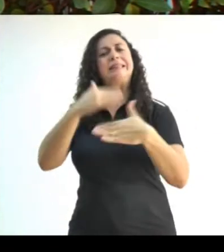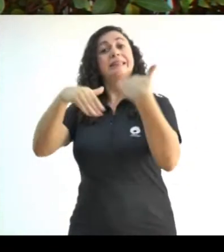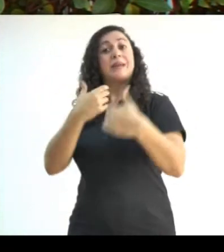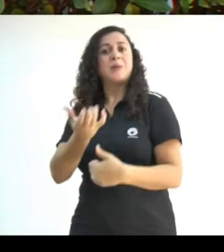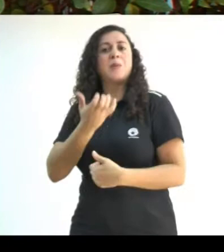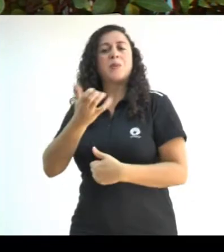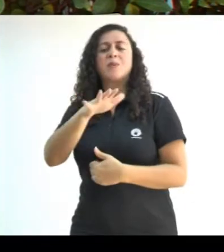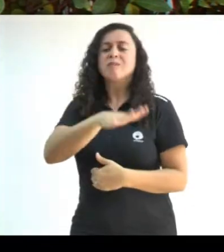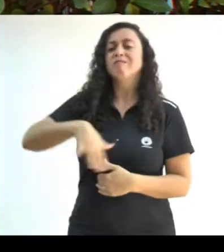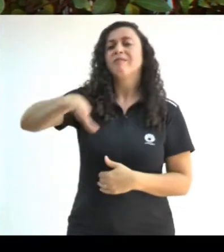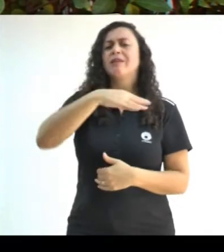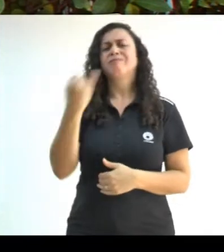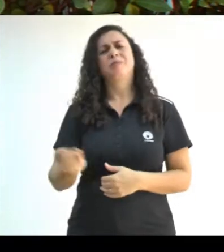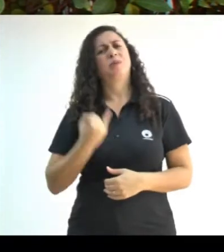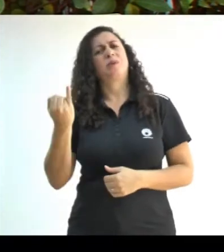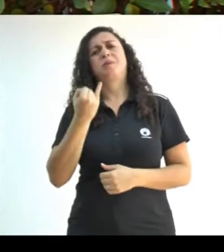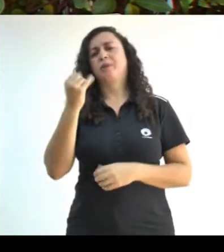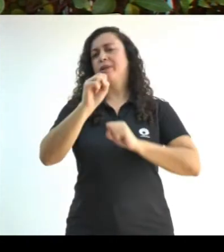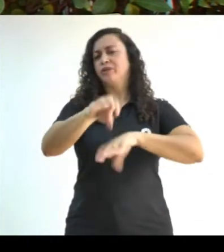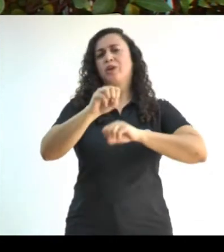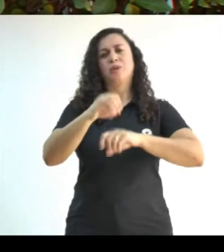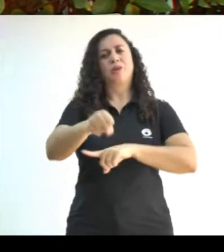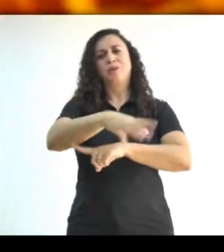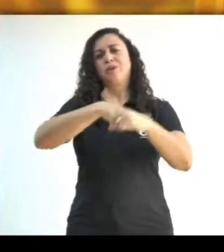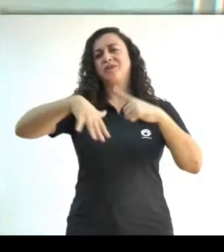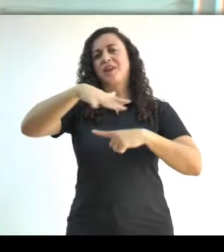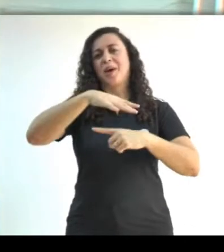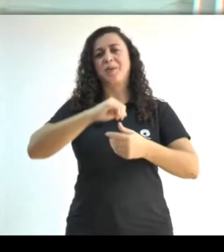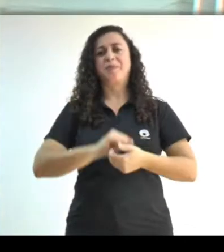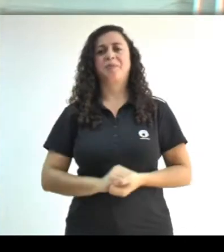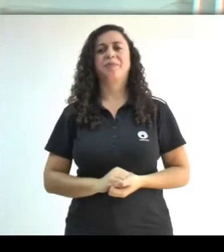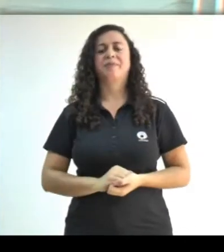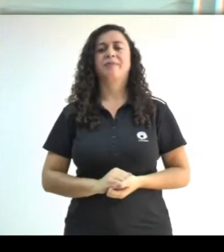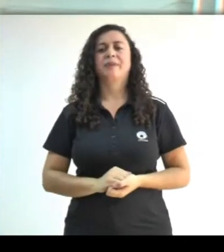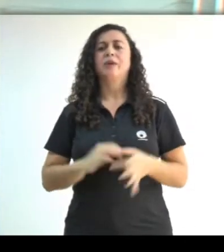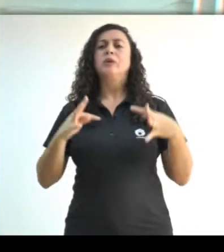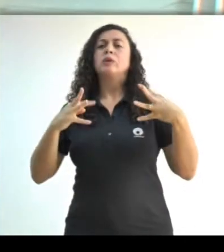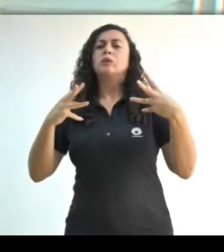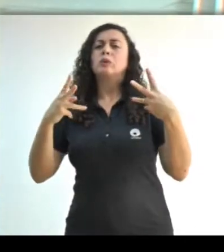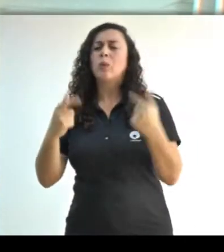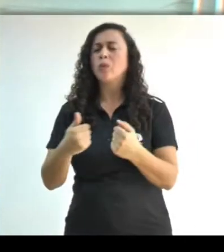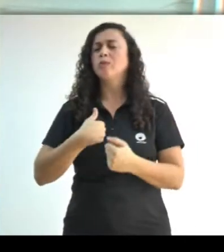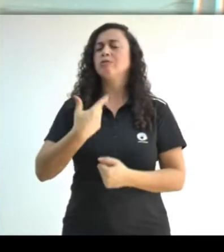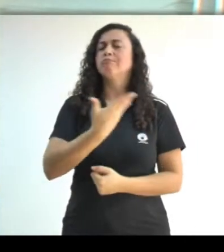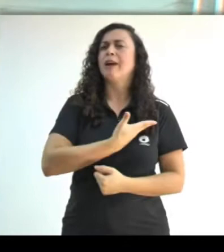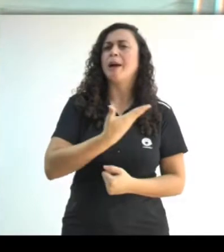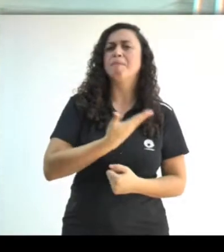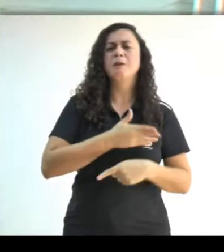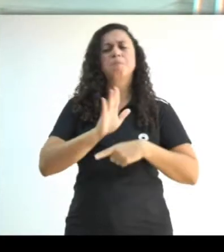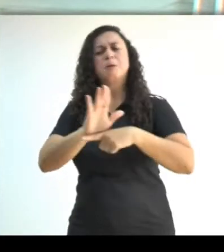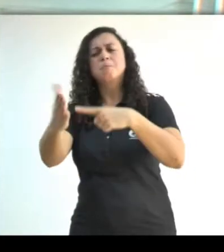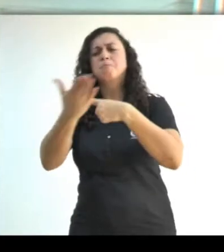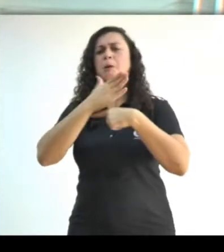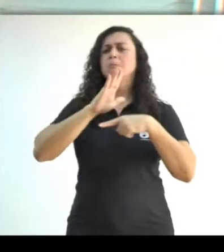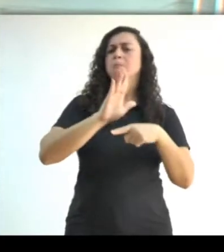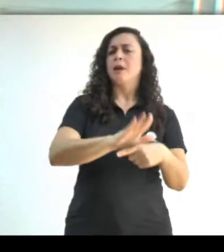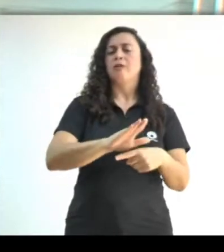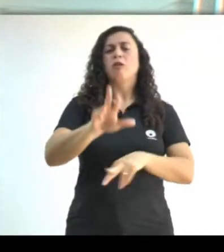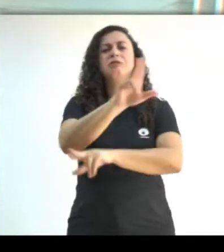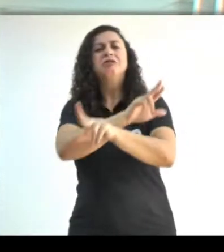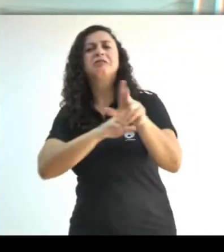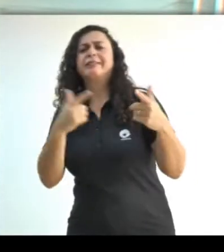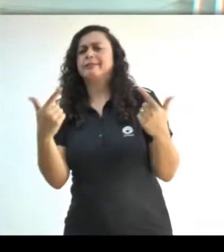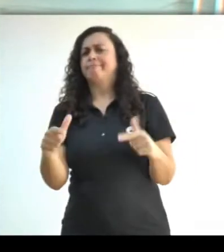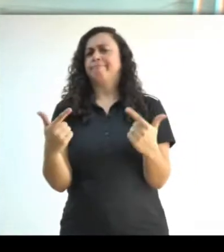crescimento dessa área que eu acho muito importante, a educação social. Assim, todo mundo é amigo de todo mundo, não tem diferença